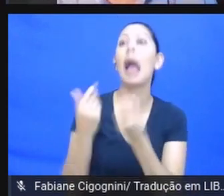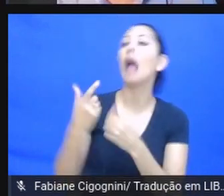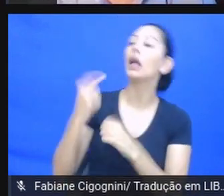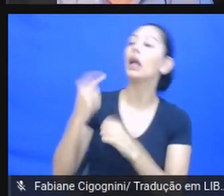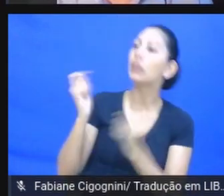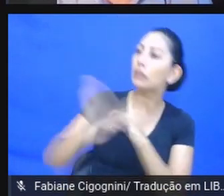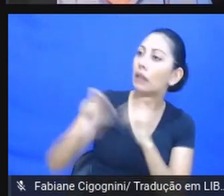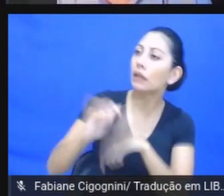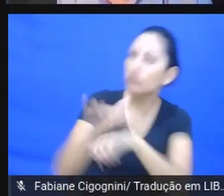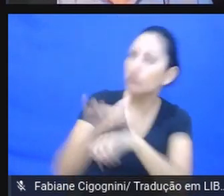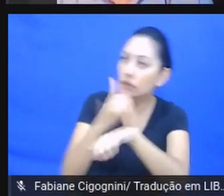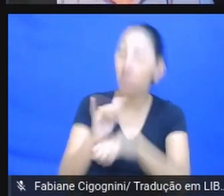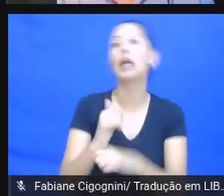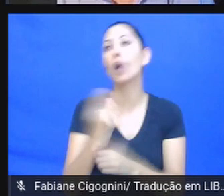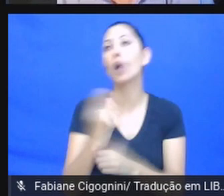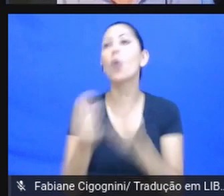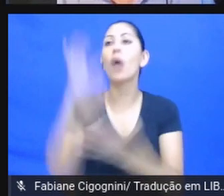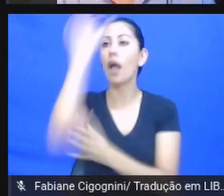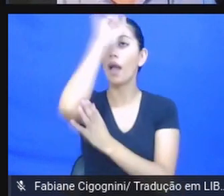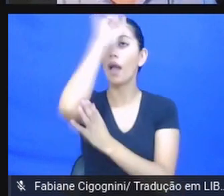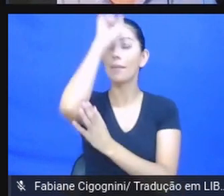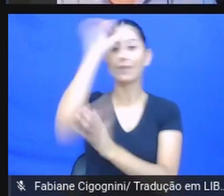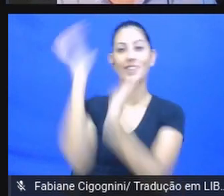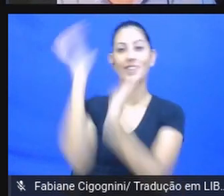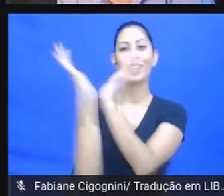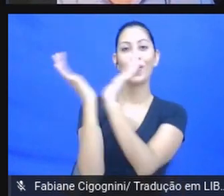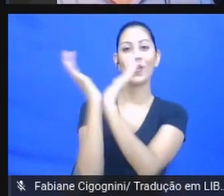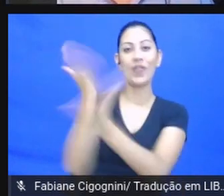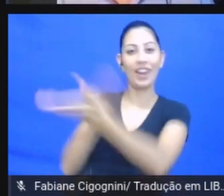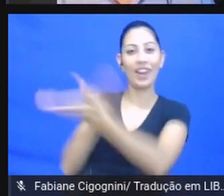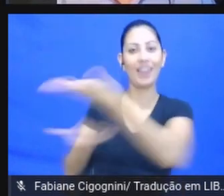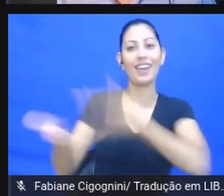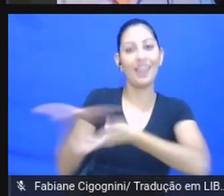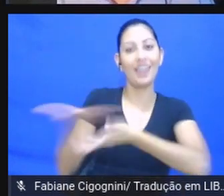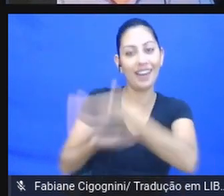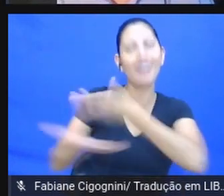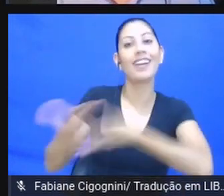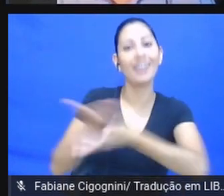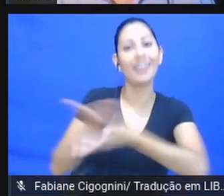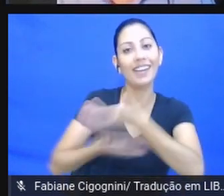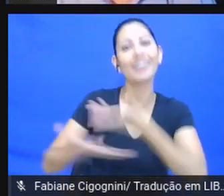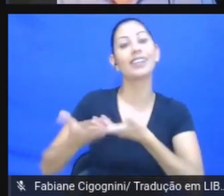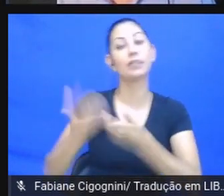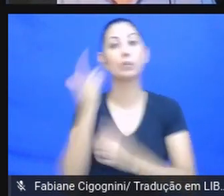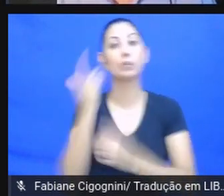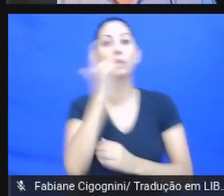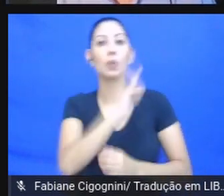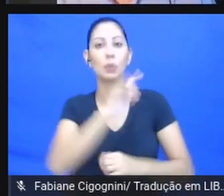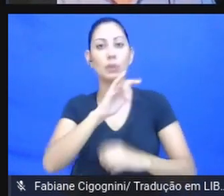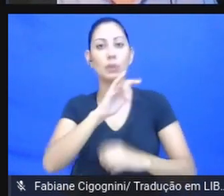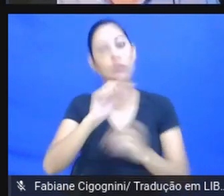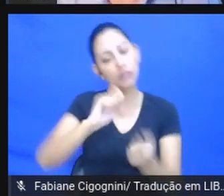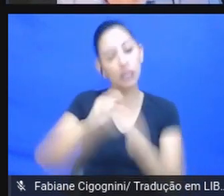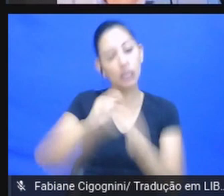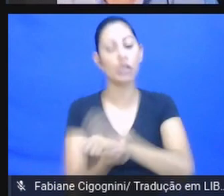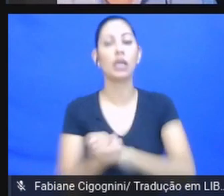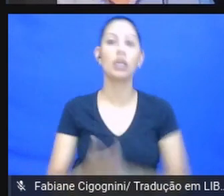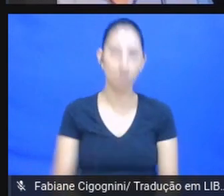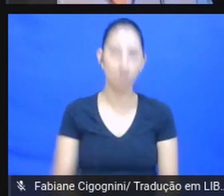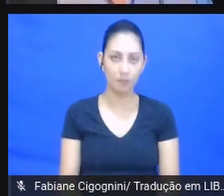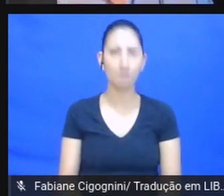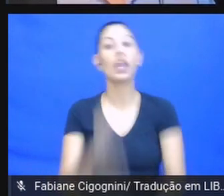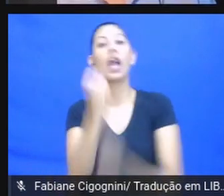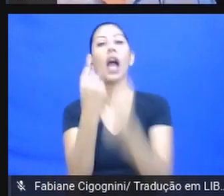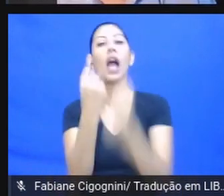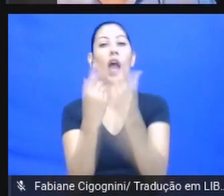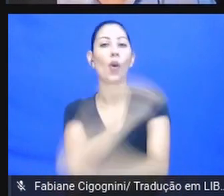vamos lá, quem sabe mais um pouquinho ensina quem tem dificuldades. Alguns alunos também foram solicitados a ser